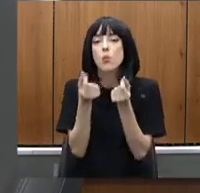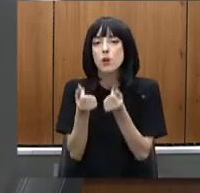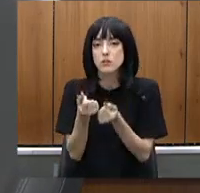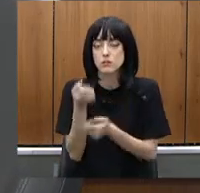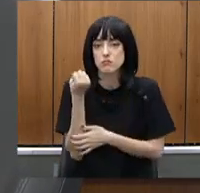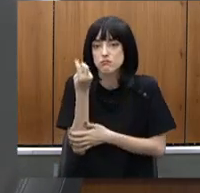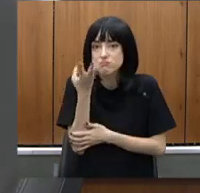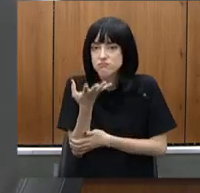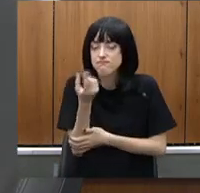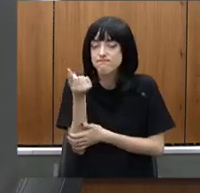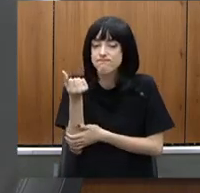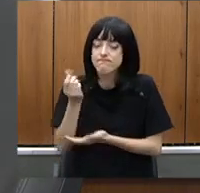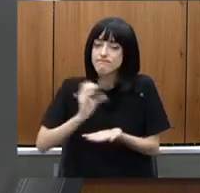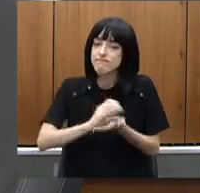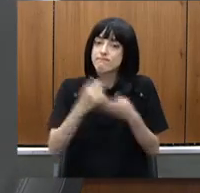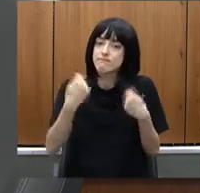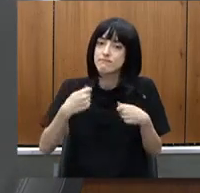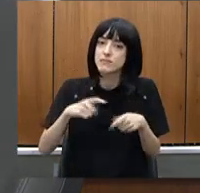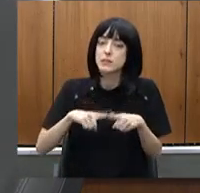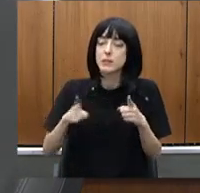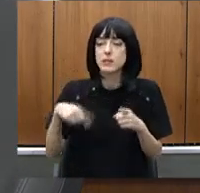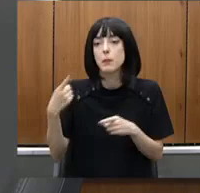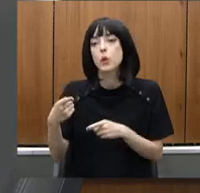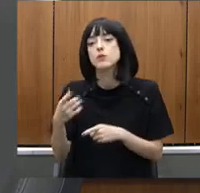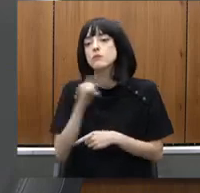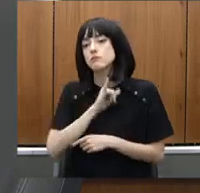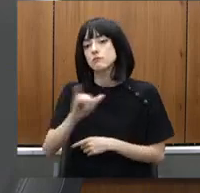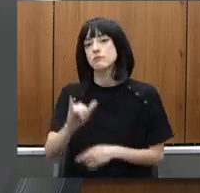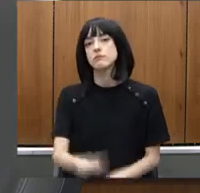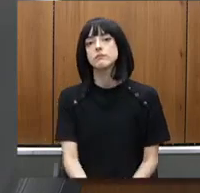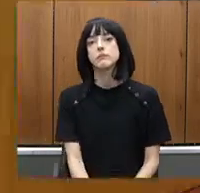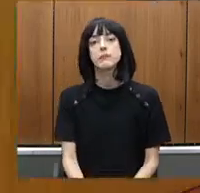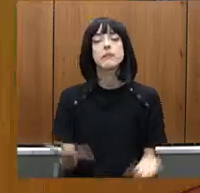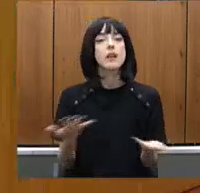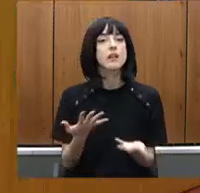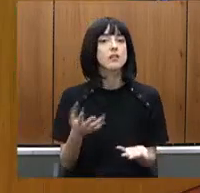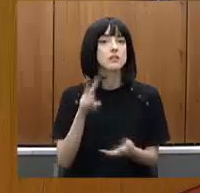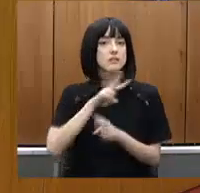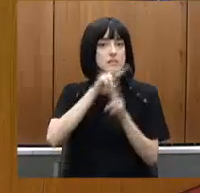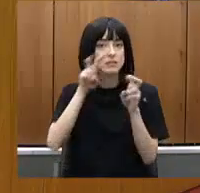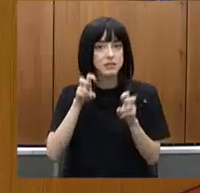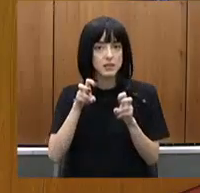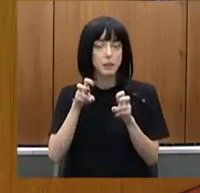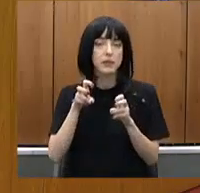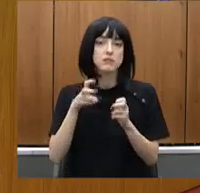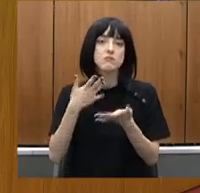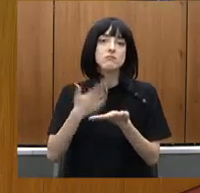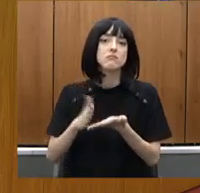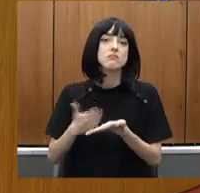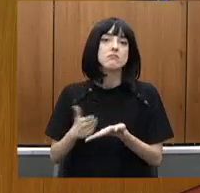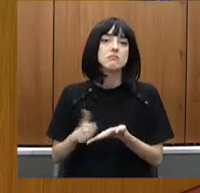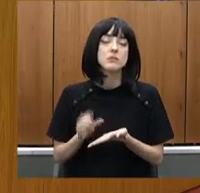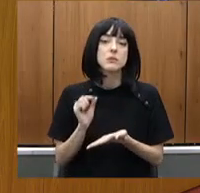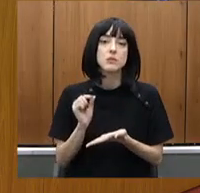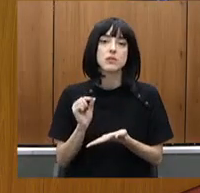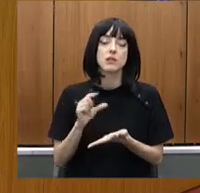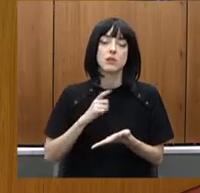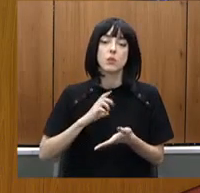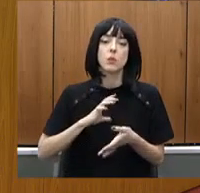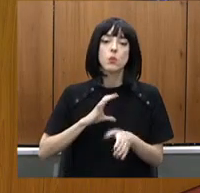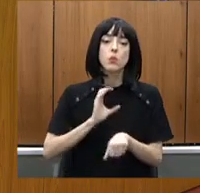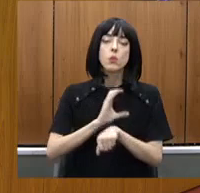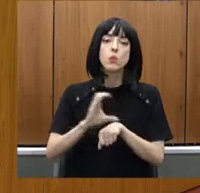reportando para o senhor com relação aos excedentes né Nós temos aqui o curso de formação de soldados